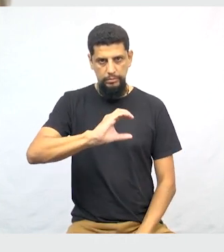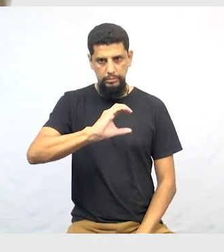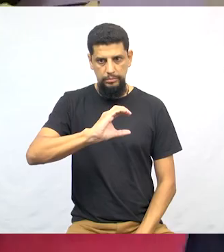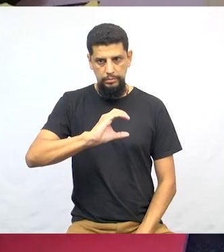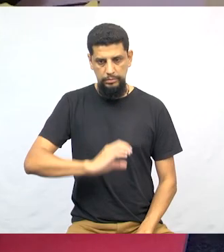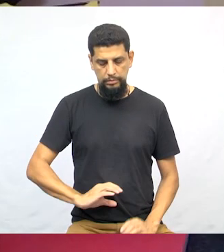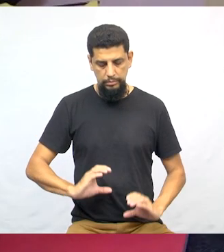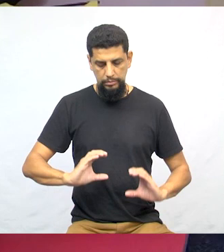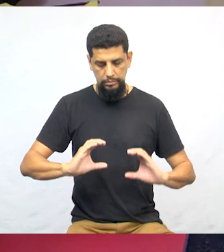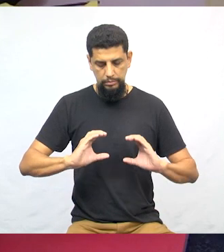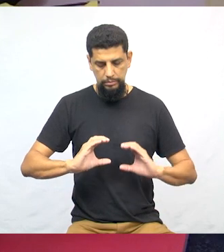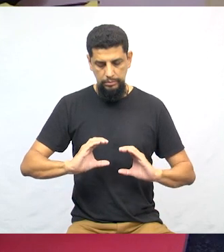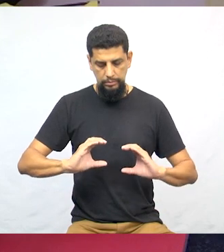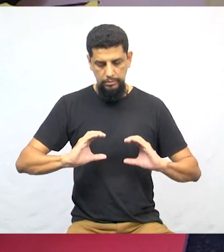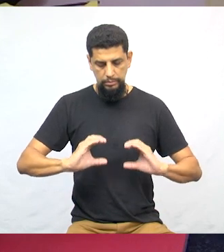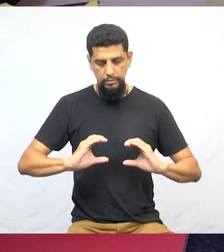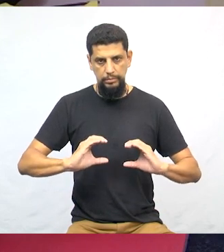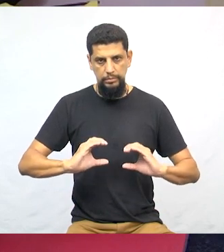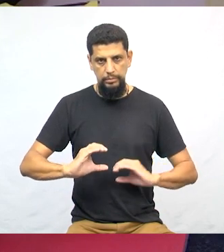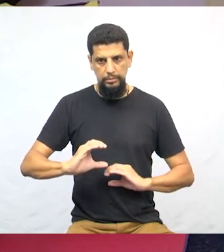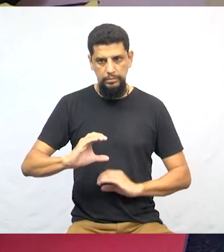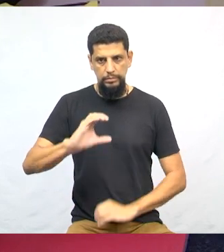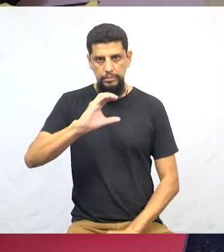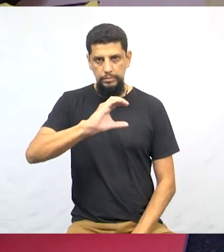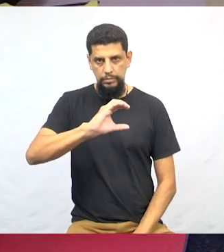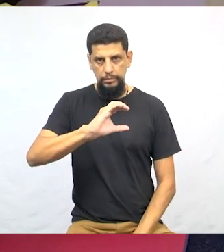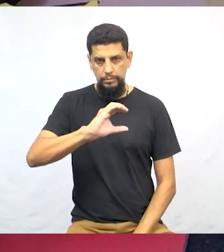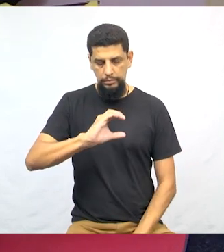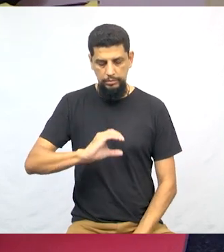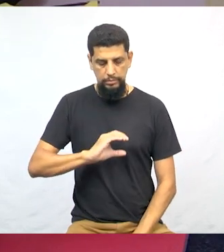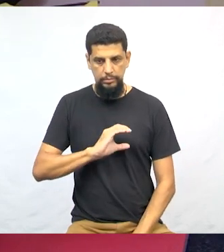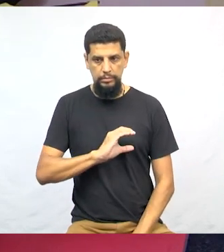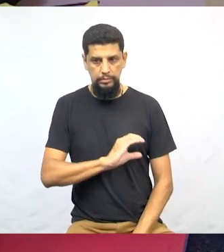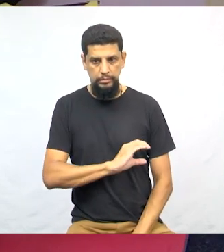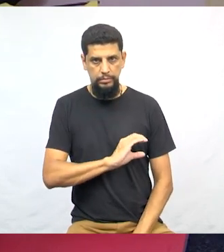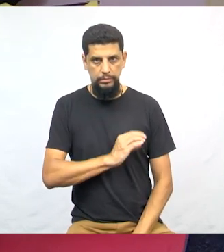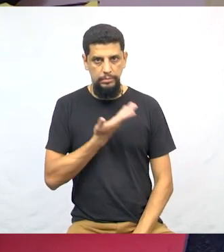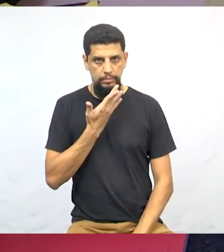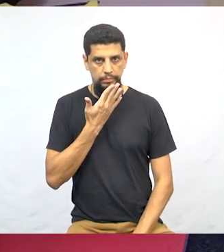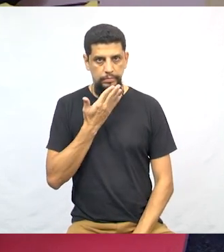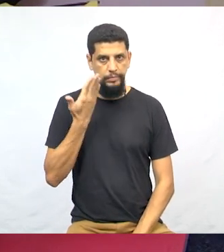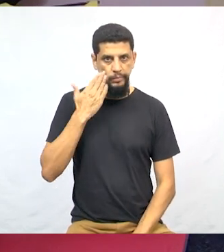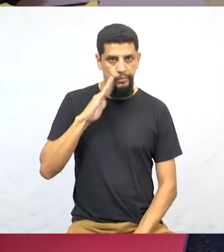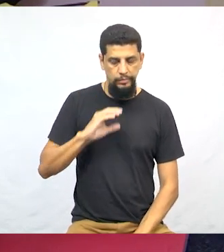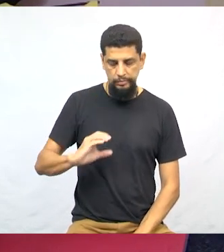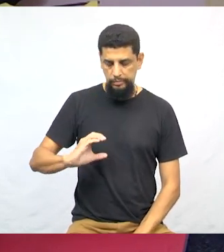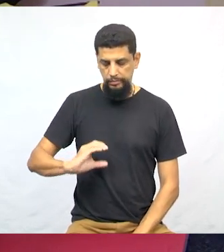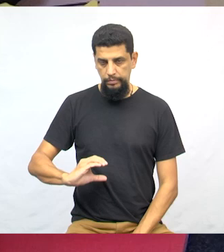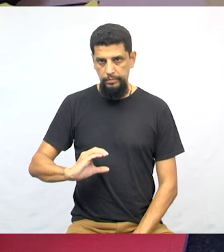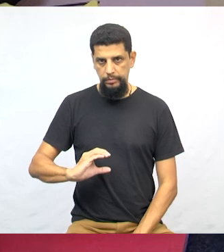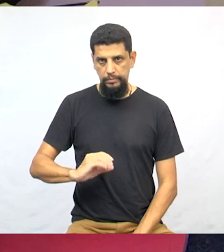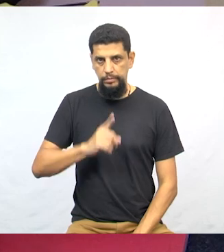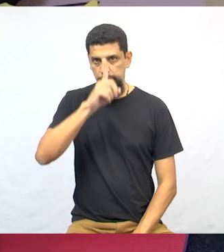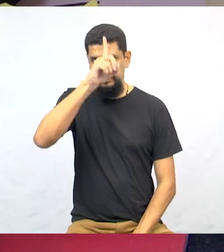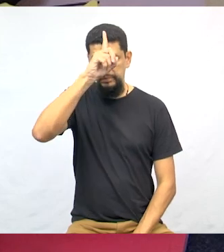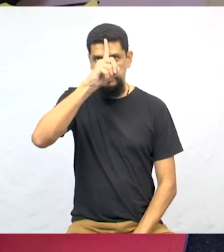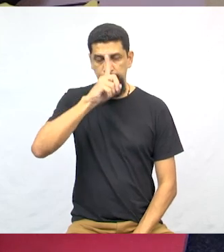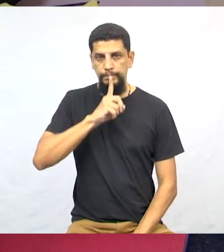cima. Então, embaixo tem um copo azul e um